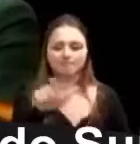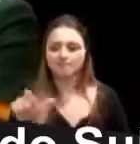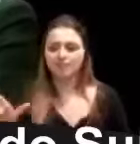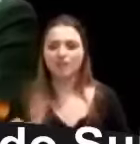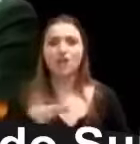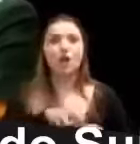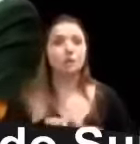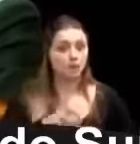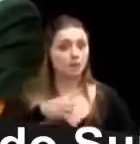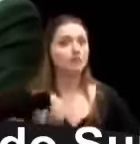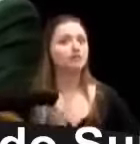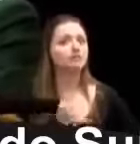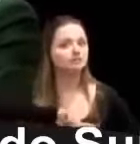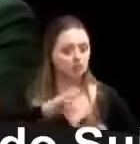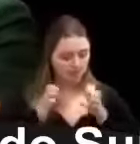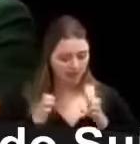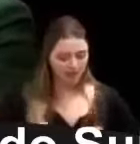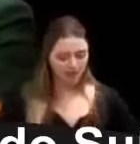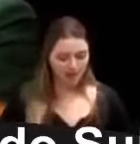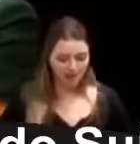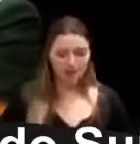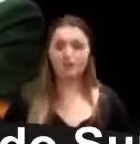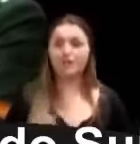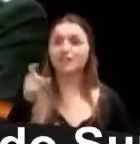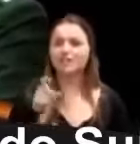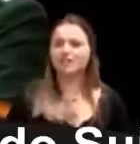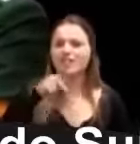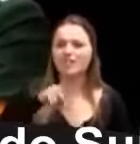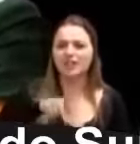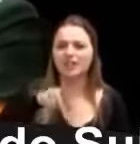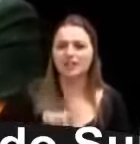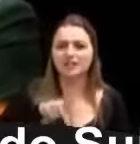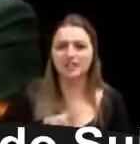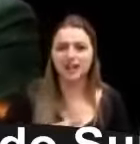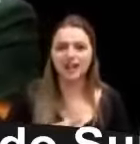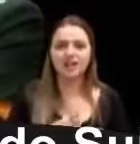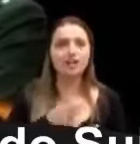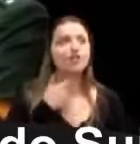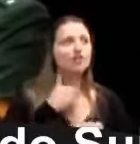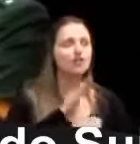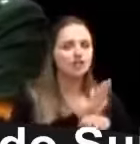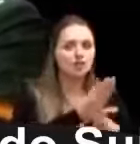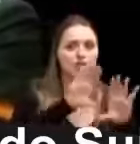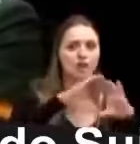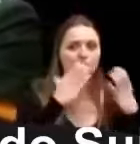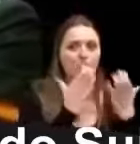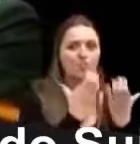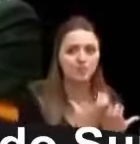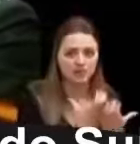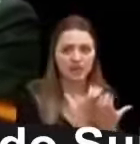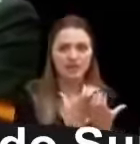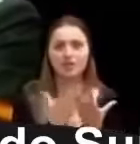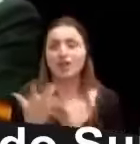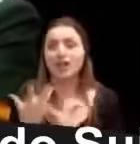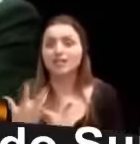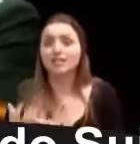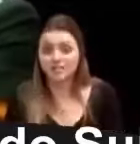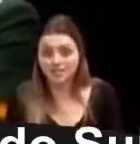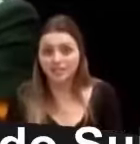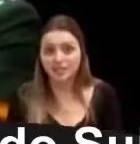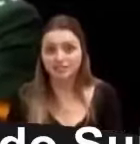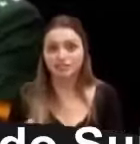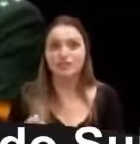nossa ética, da nossa honestidade, do nosso espírito comunitário, espírito de cumprimento de missão, do